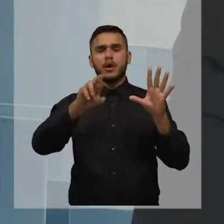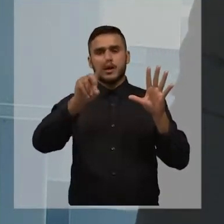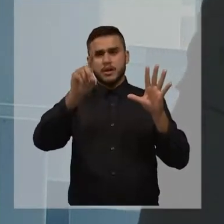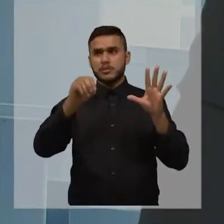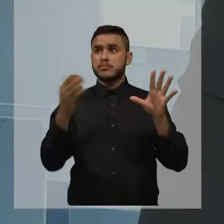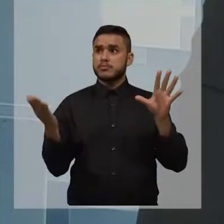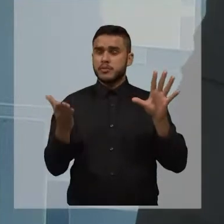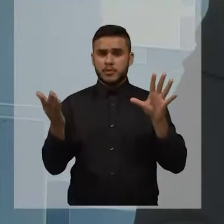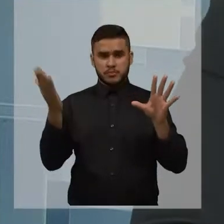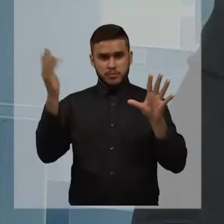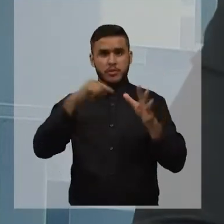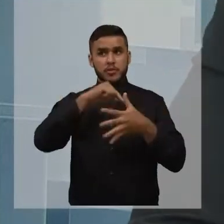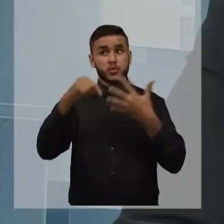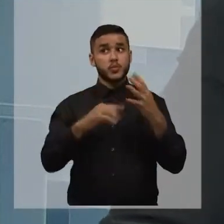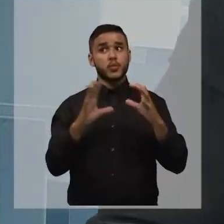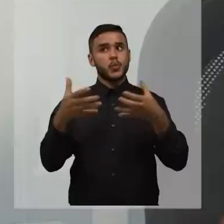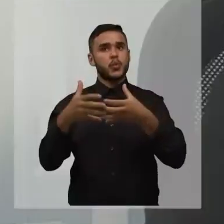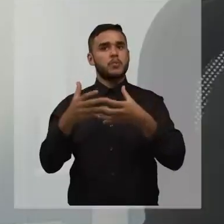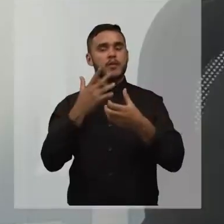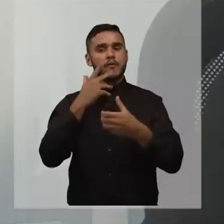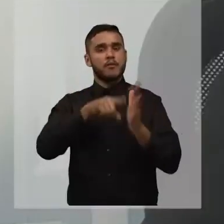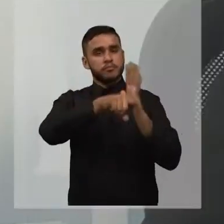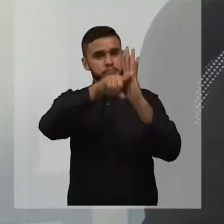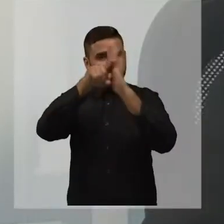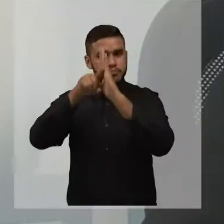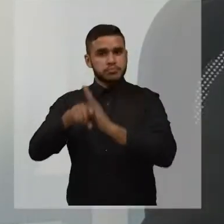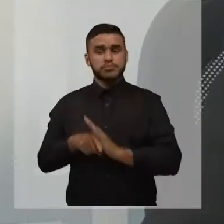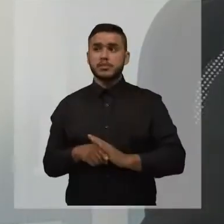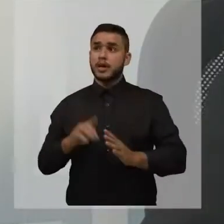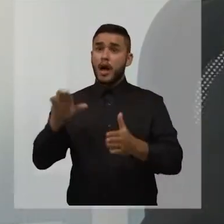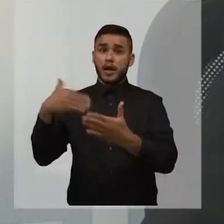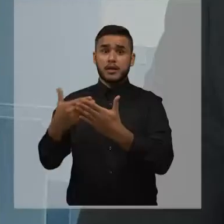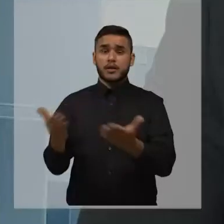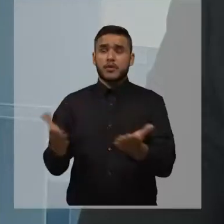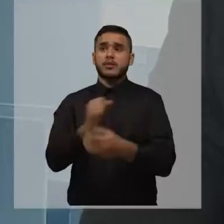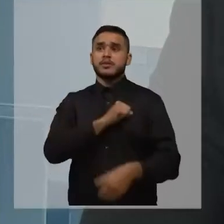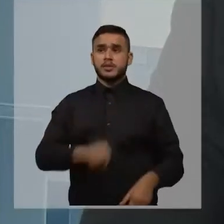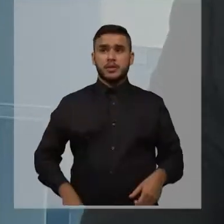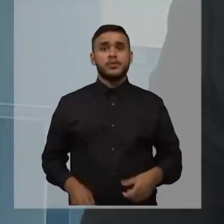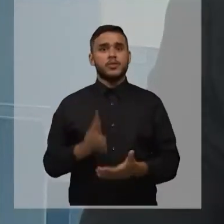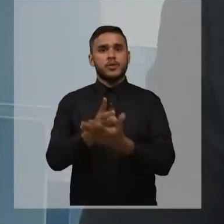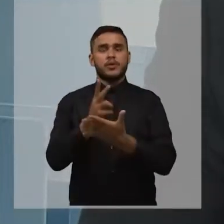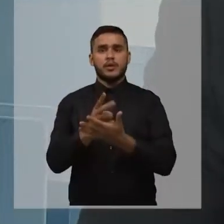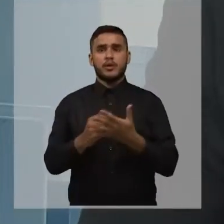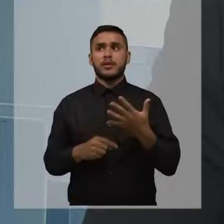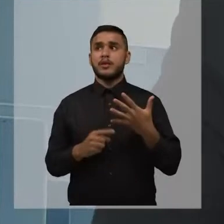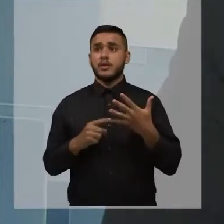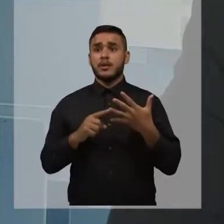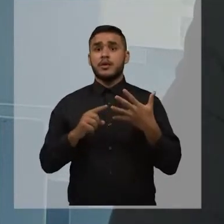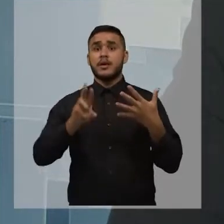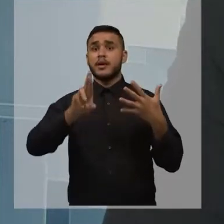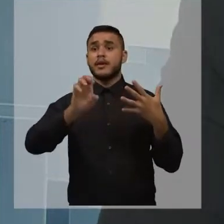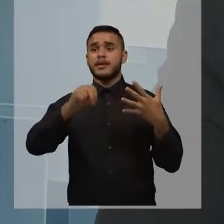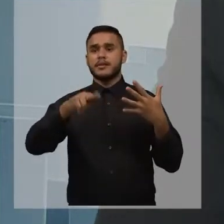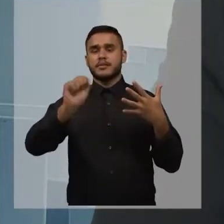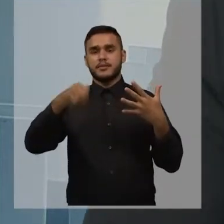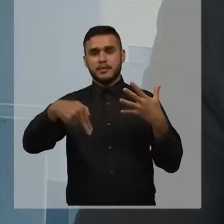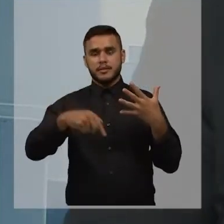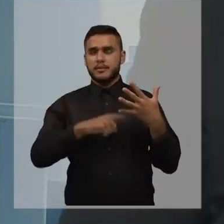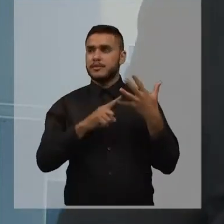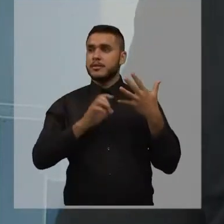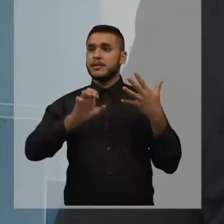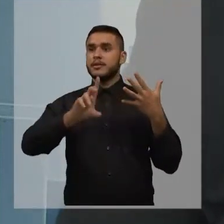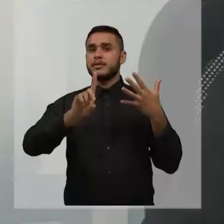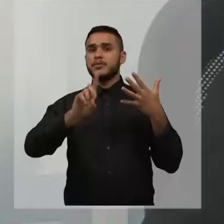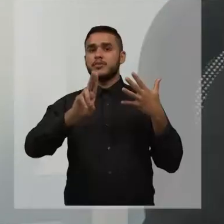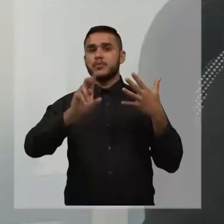lá. Né? Mas esse tem um mandato de senador ainda. Não, tanto o Eduardo tem como o Renan, né? Renan. Os outros não. Os outros que não têm mais